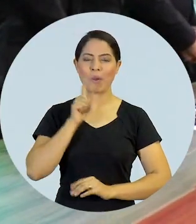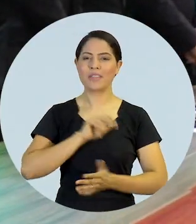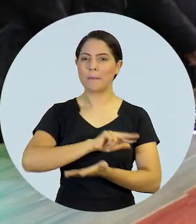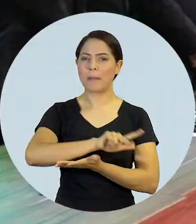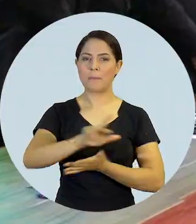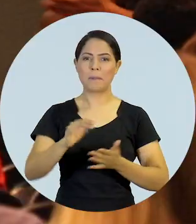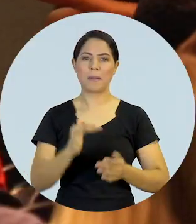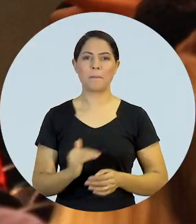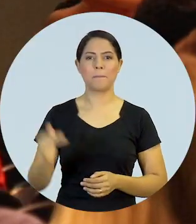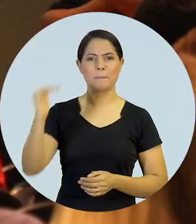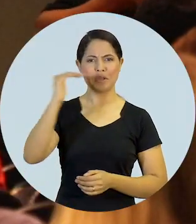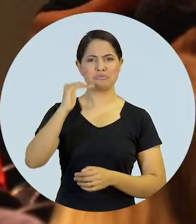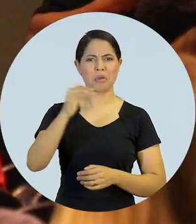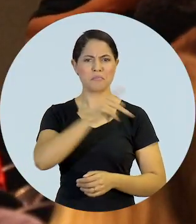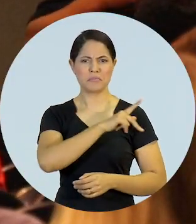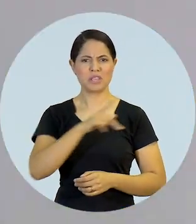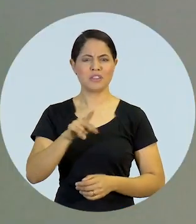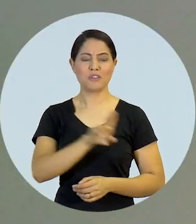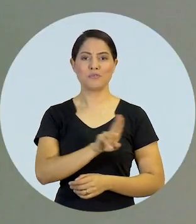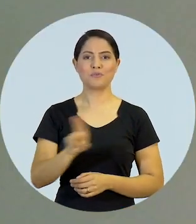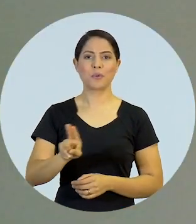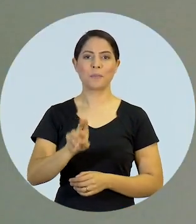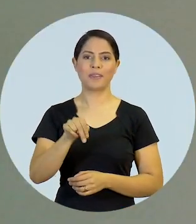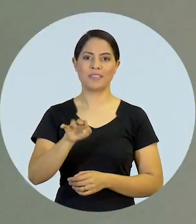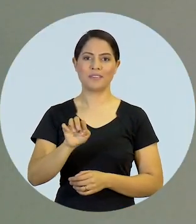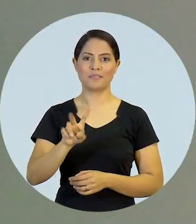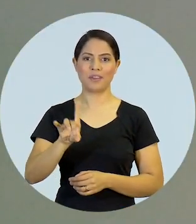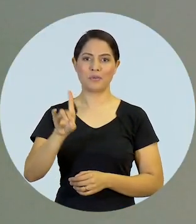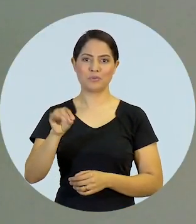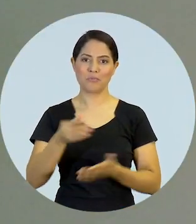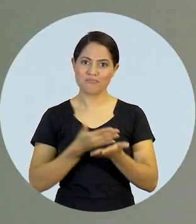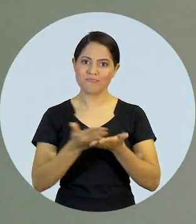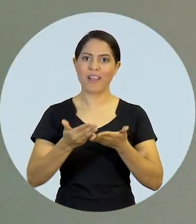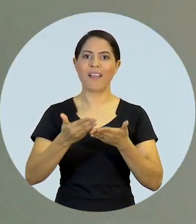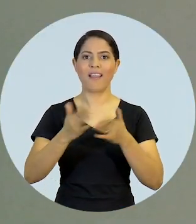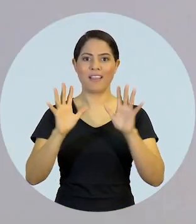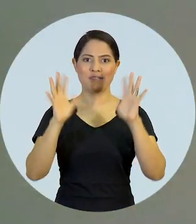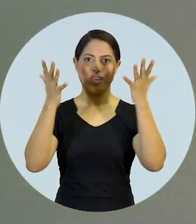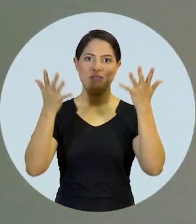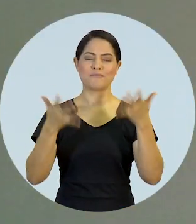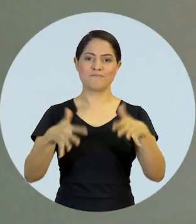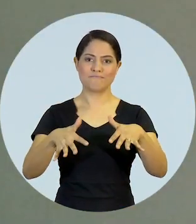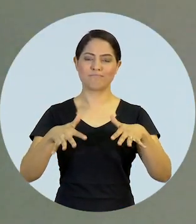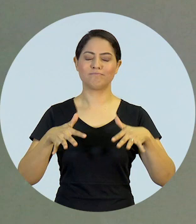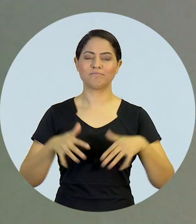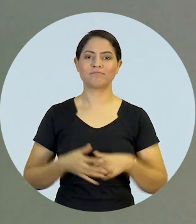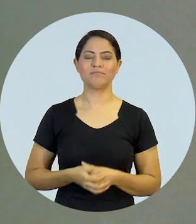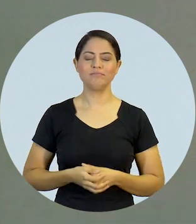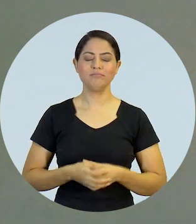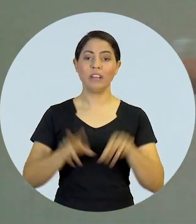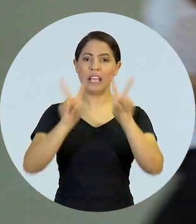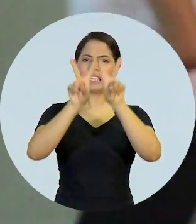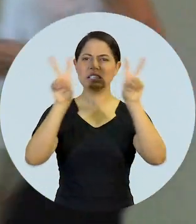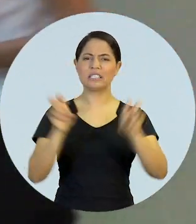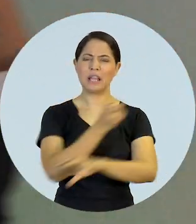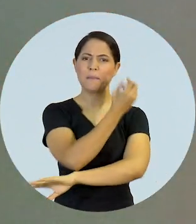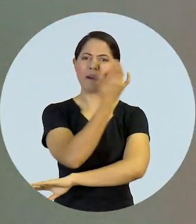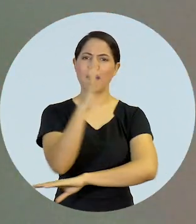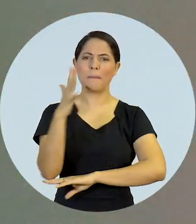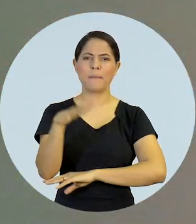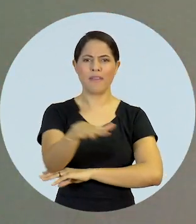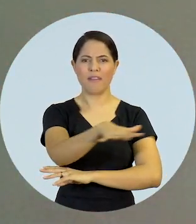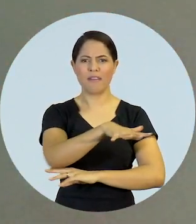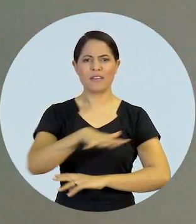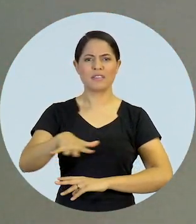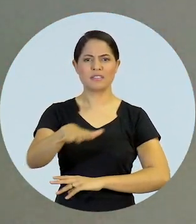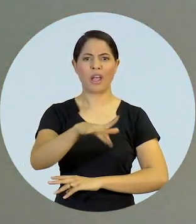estiveram presentes. O presidente da seccional, Nivaldo Barbosa, abriu o evento. A temática ambiental, ela